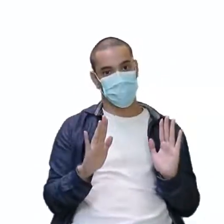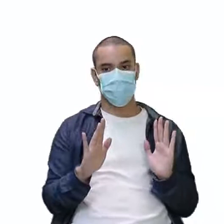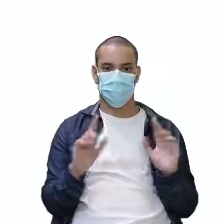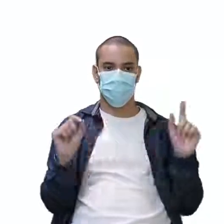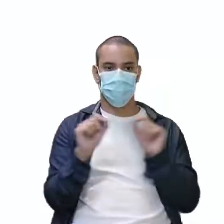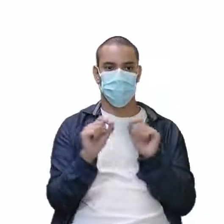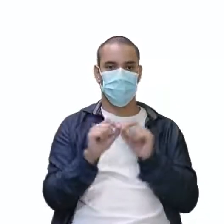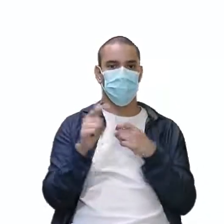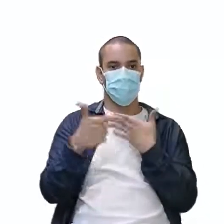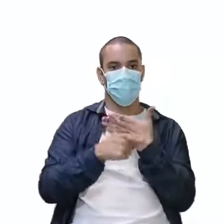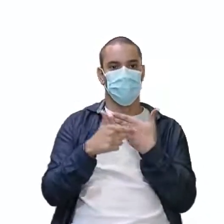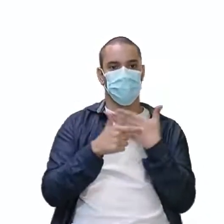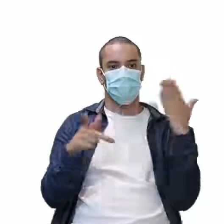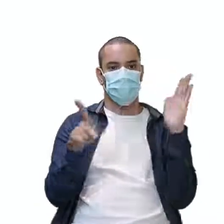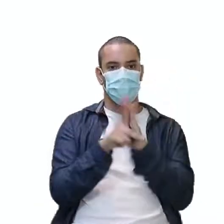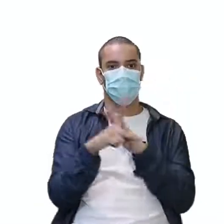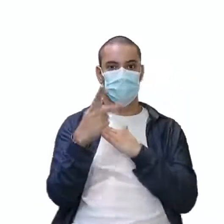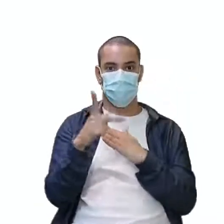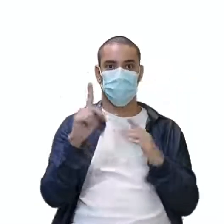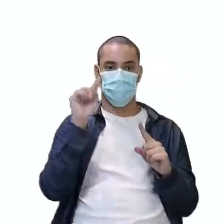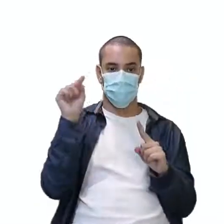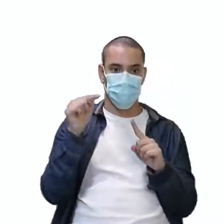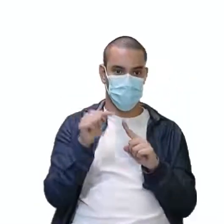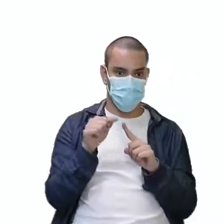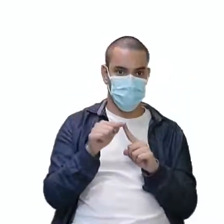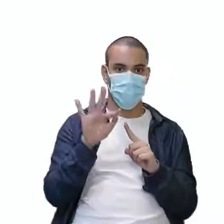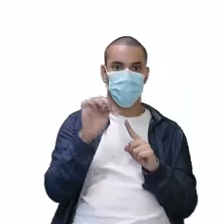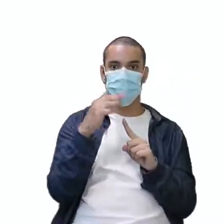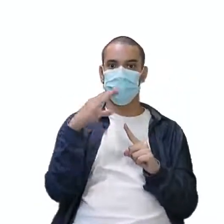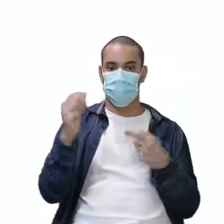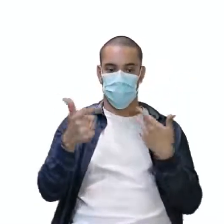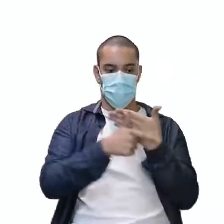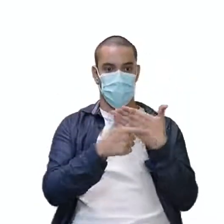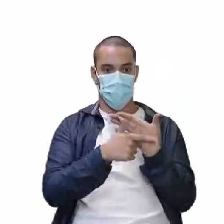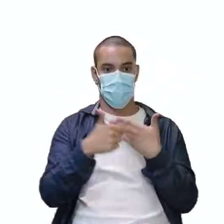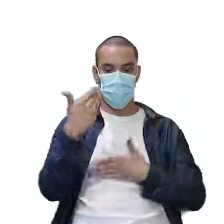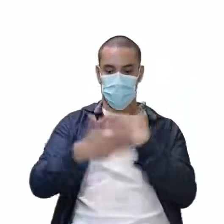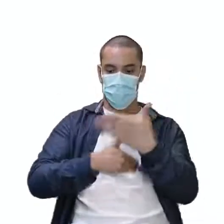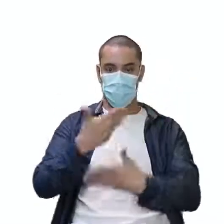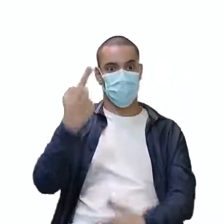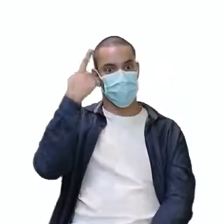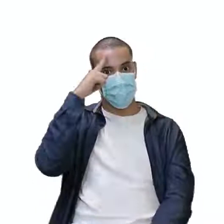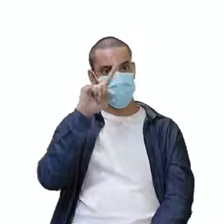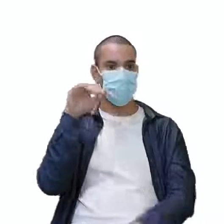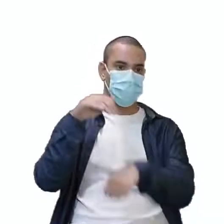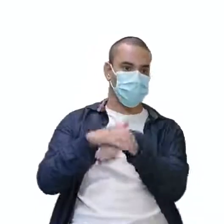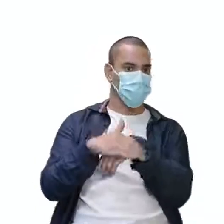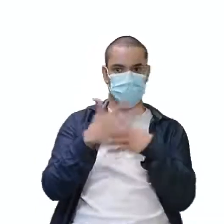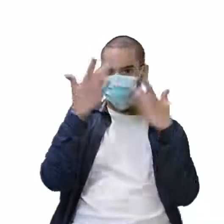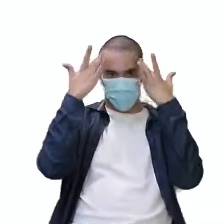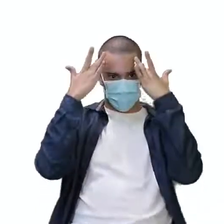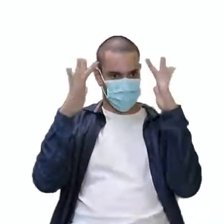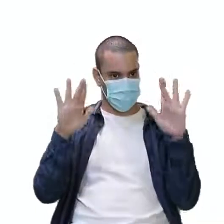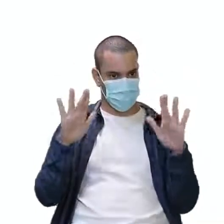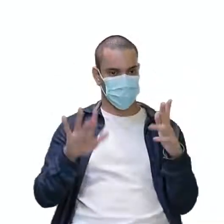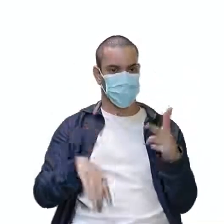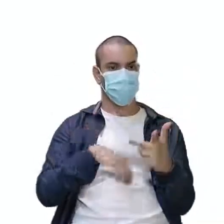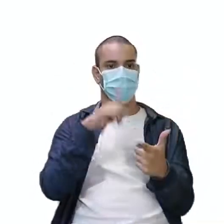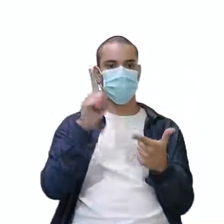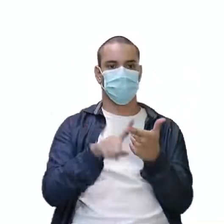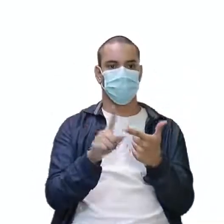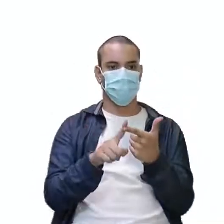eles vão desempenhar determinadas funções, variadas funções ao longo do dia ou da noite, né?